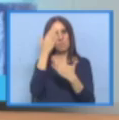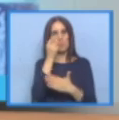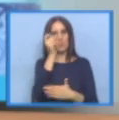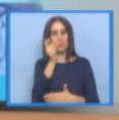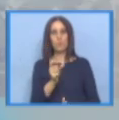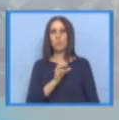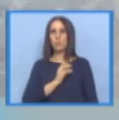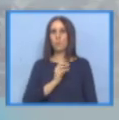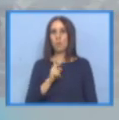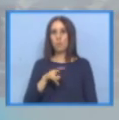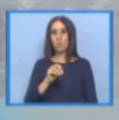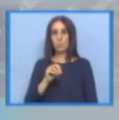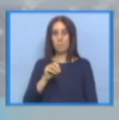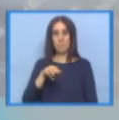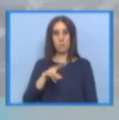António Marto